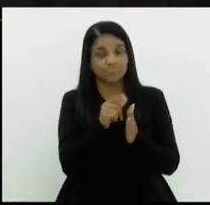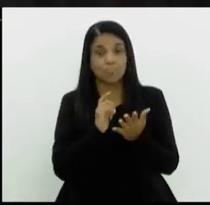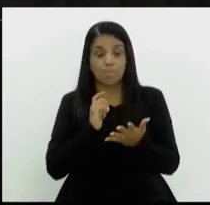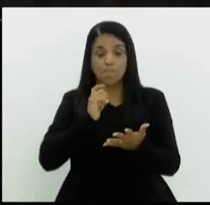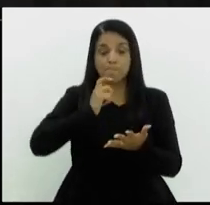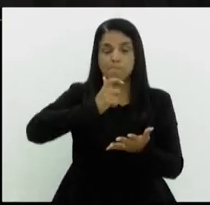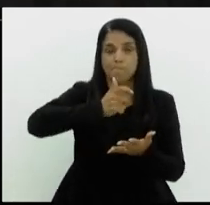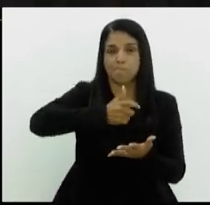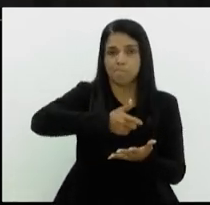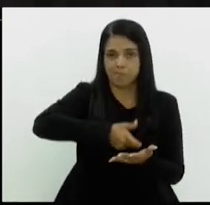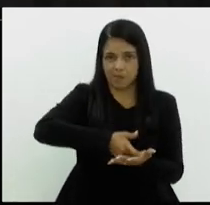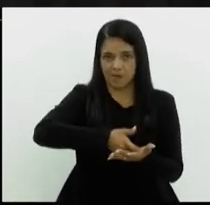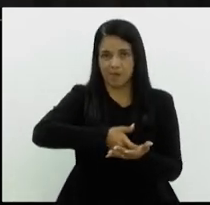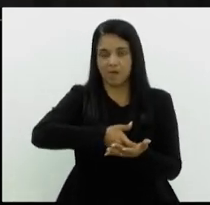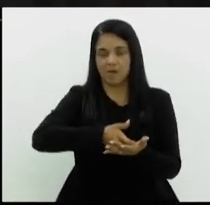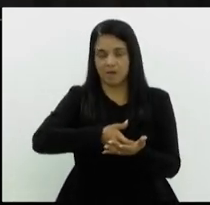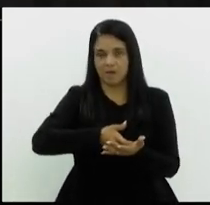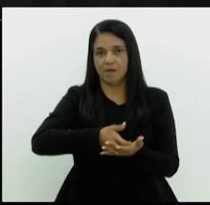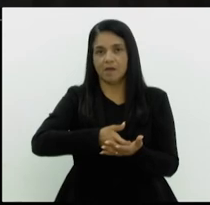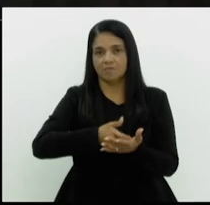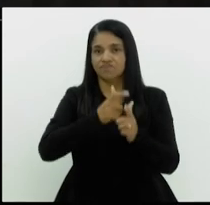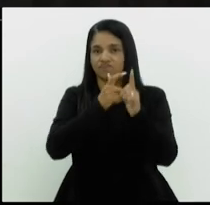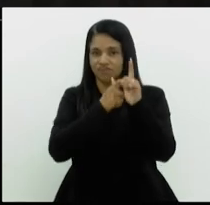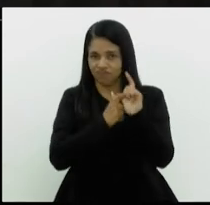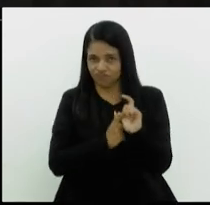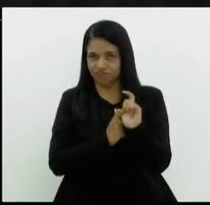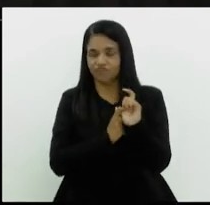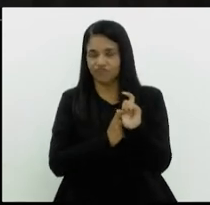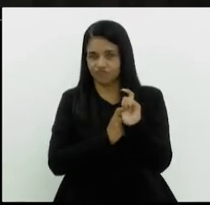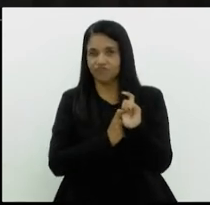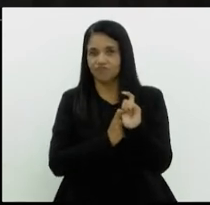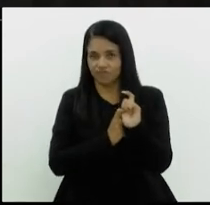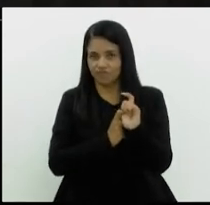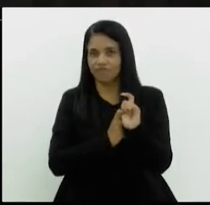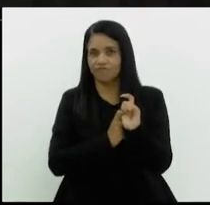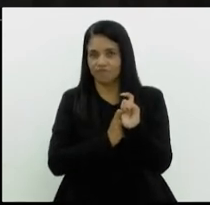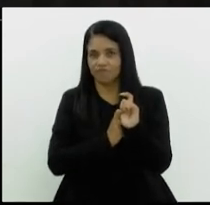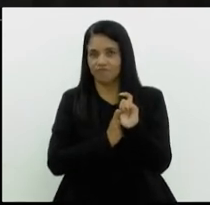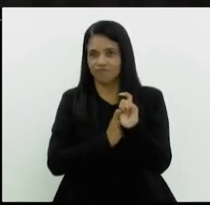pagar de serviço da dívida, mas